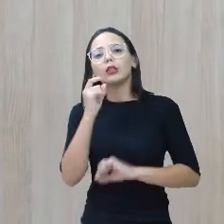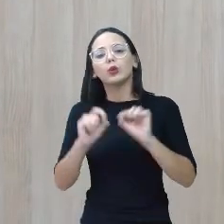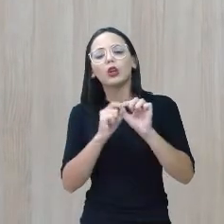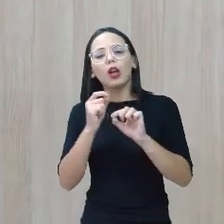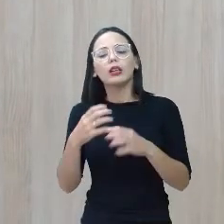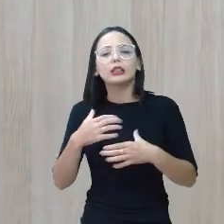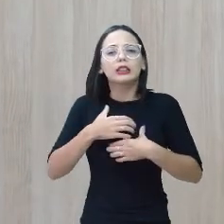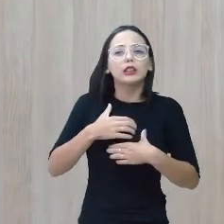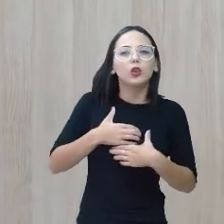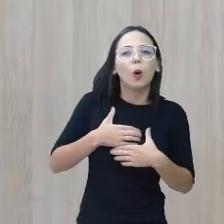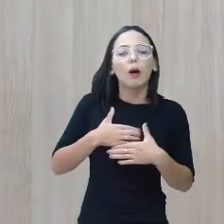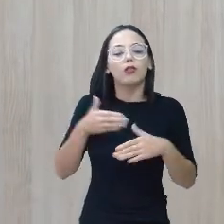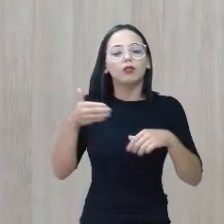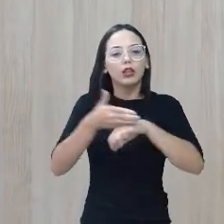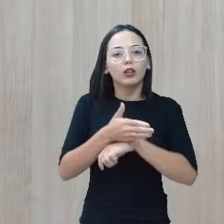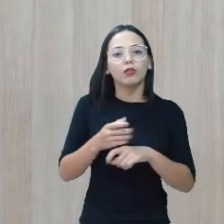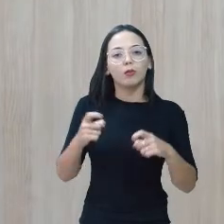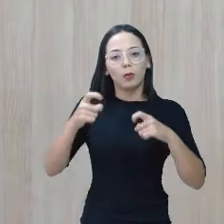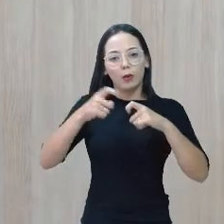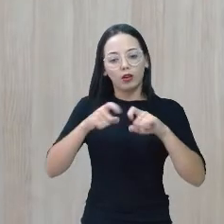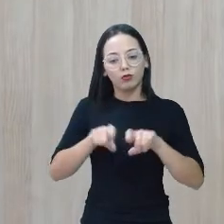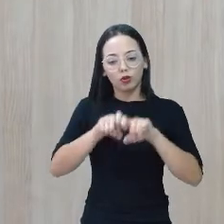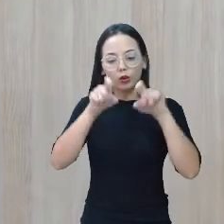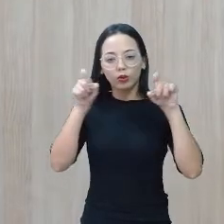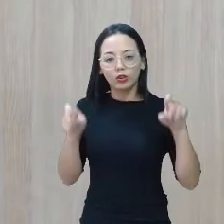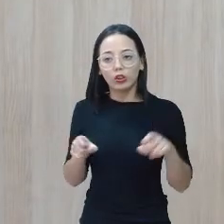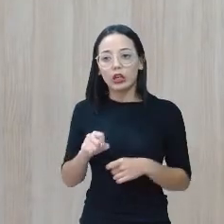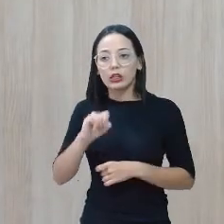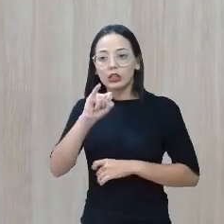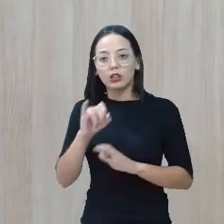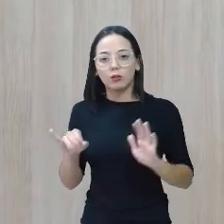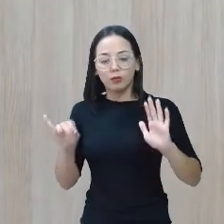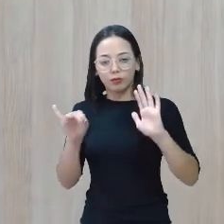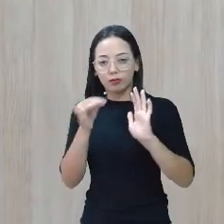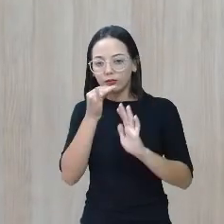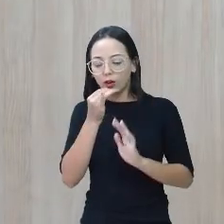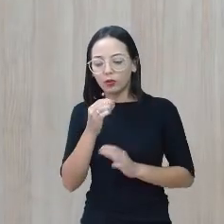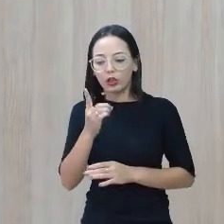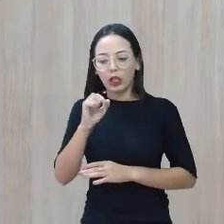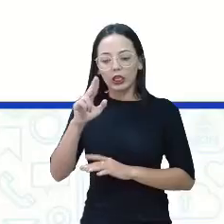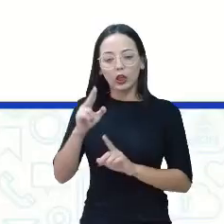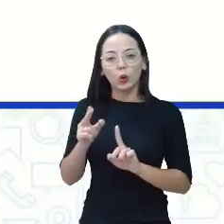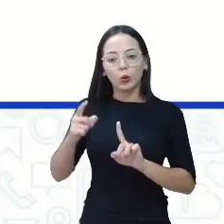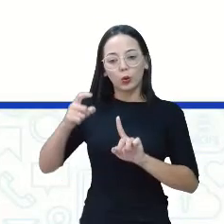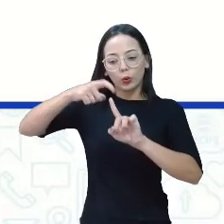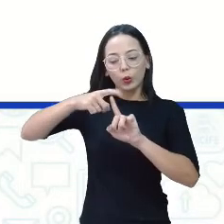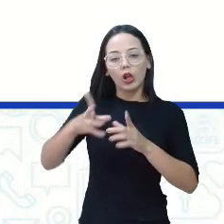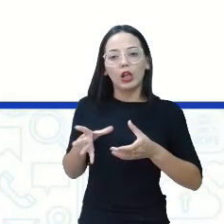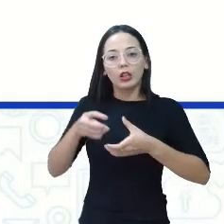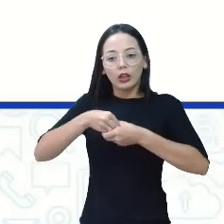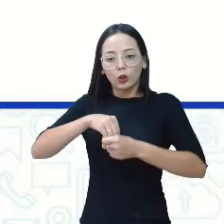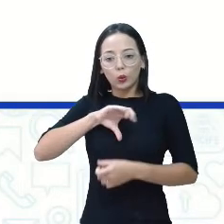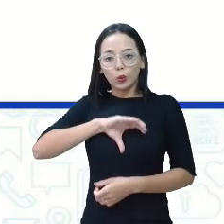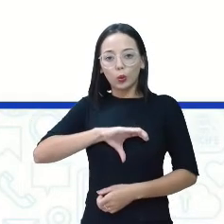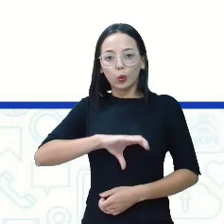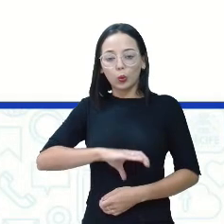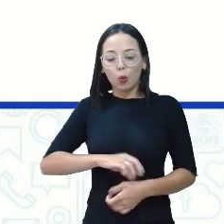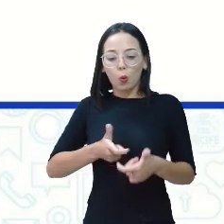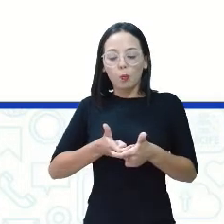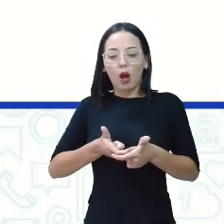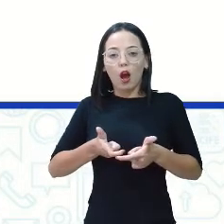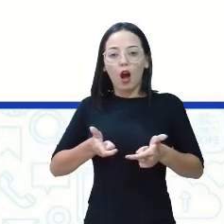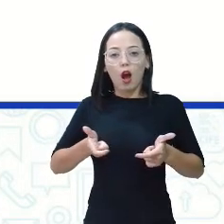qualquer sintoma, procurar um médico. Em casos em que o DIU provoca menstruações intensas,